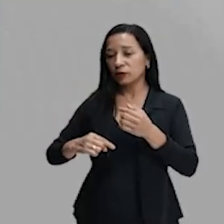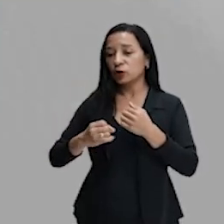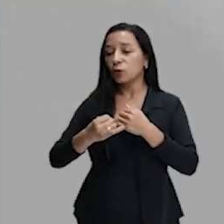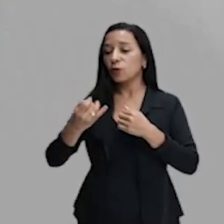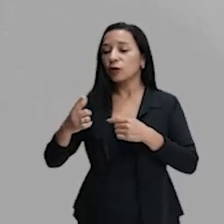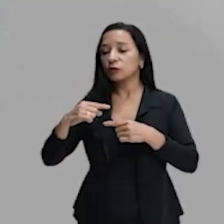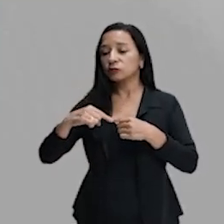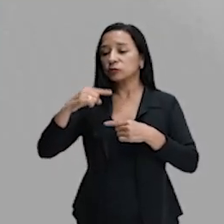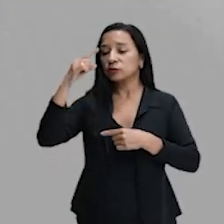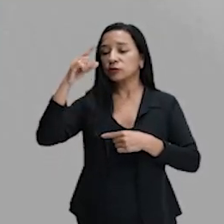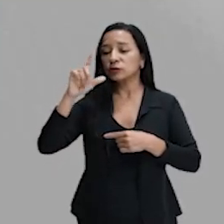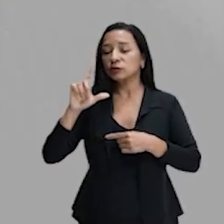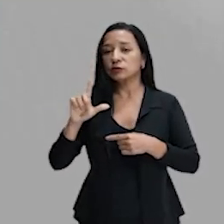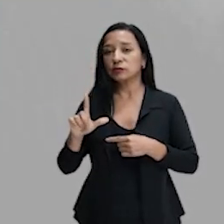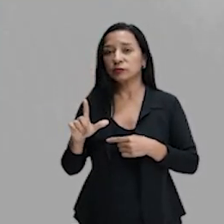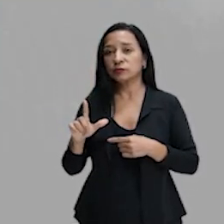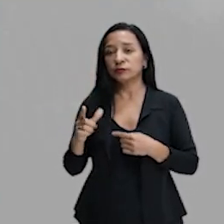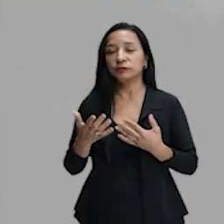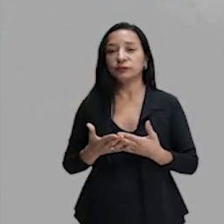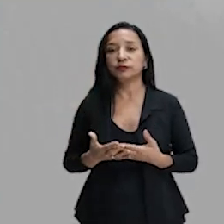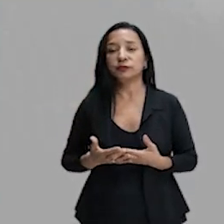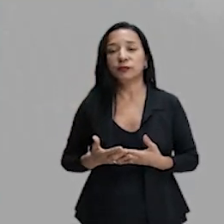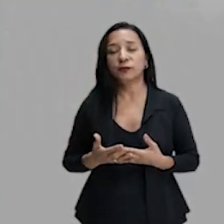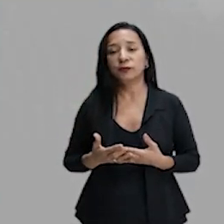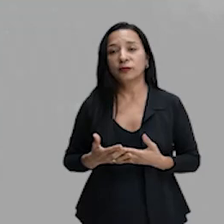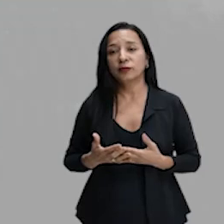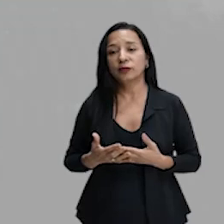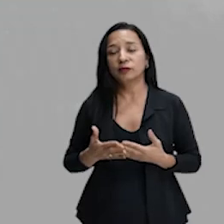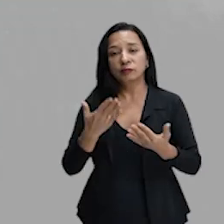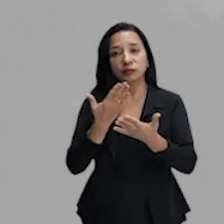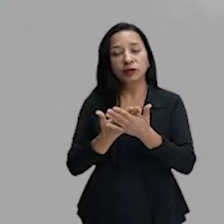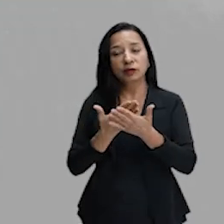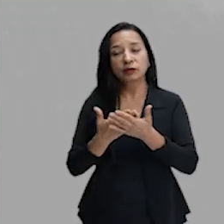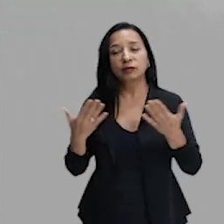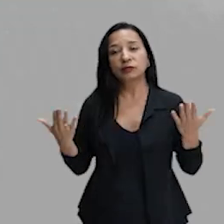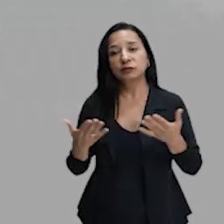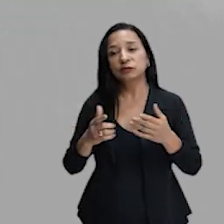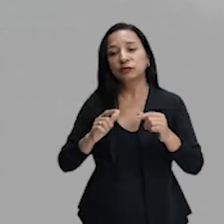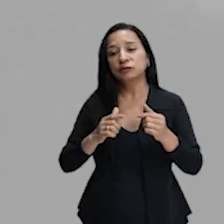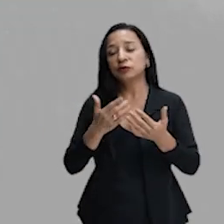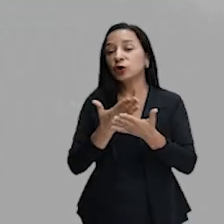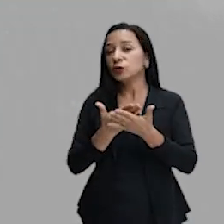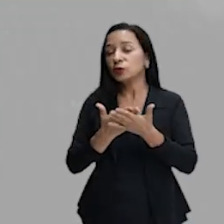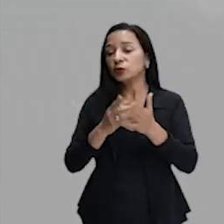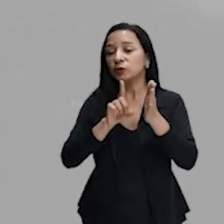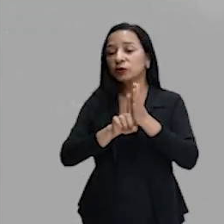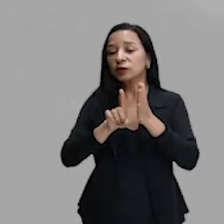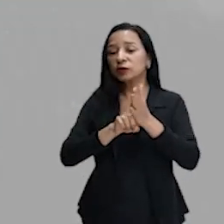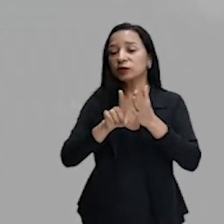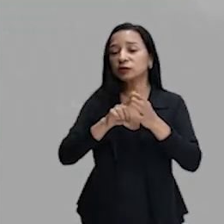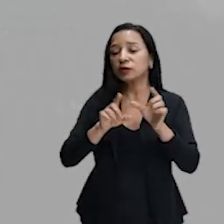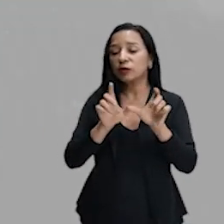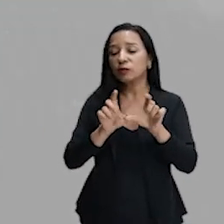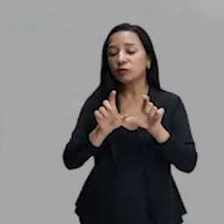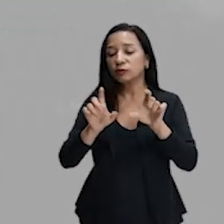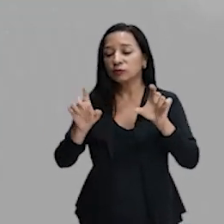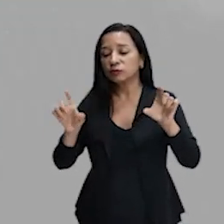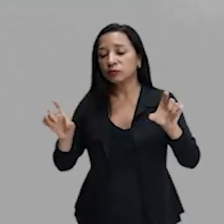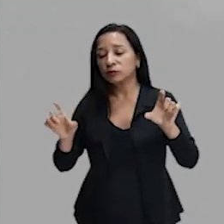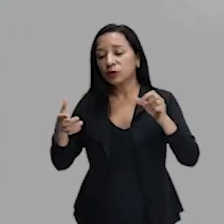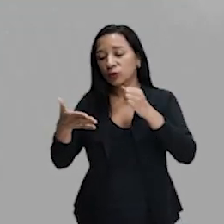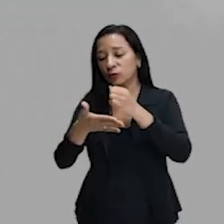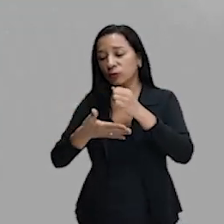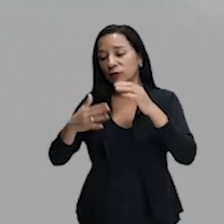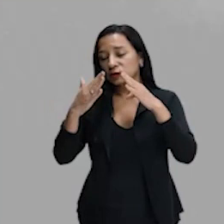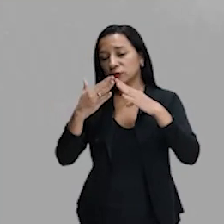pode comportar Então galera na aula de hoje a gente trabalhou questões envolvendo prisma de base triangular